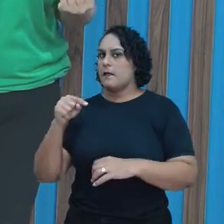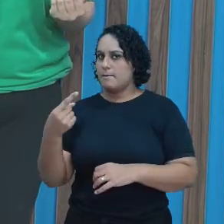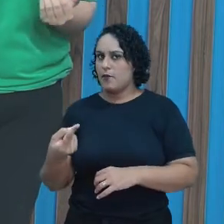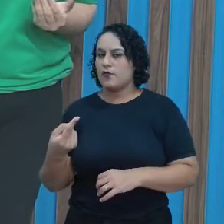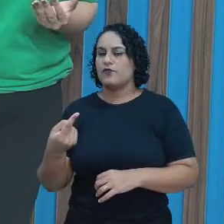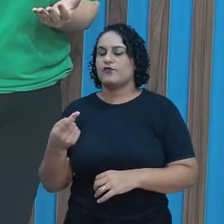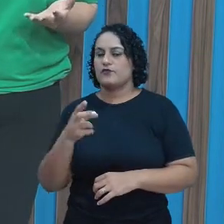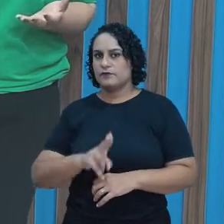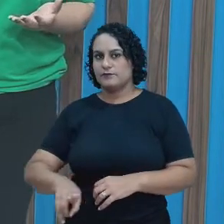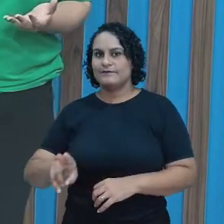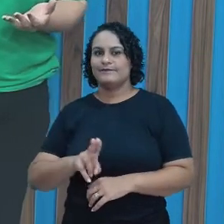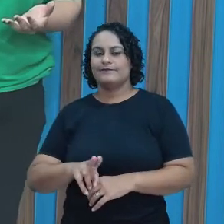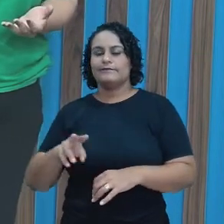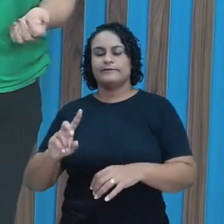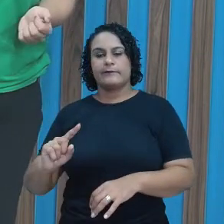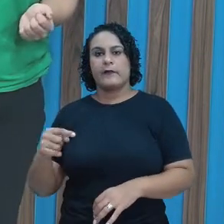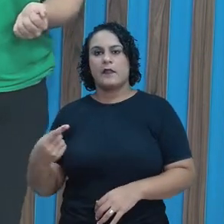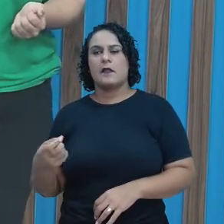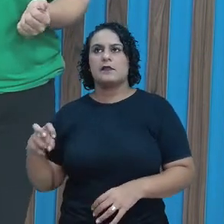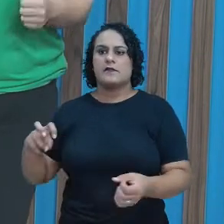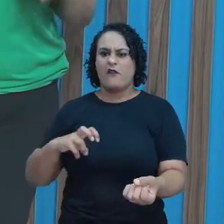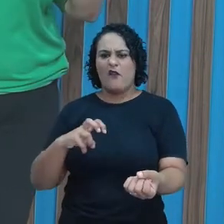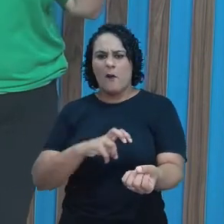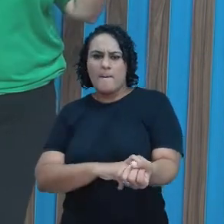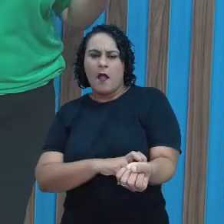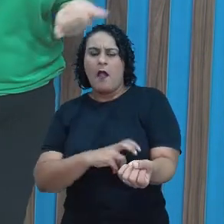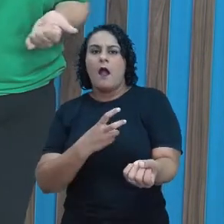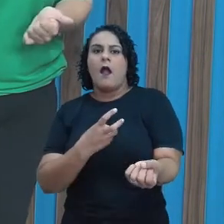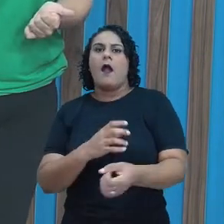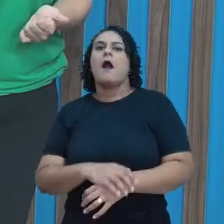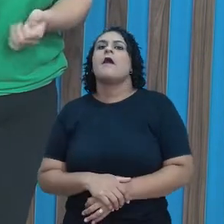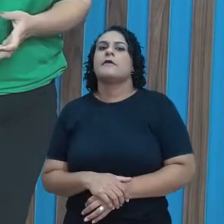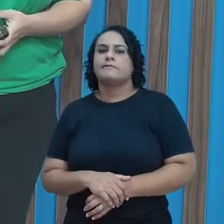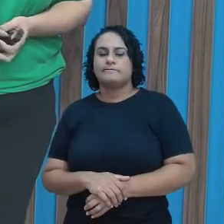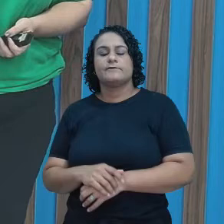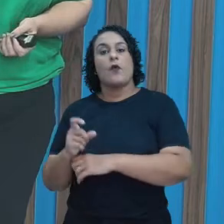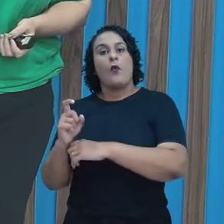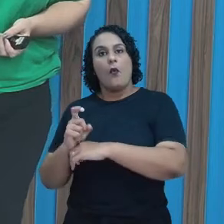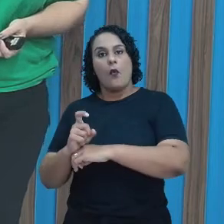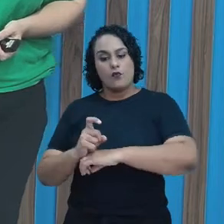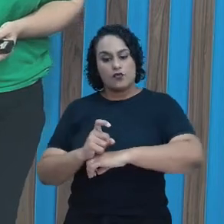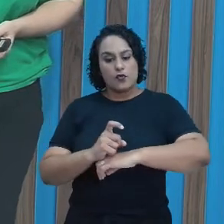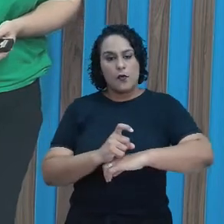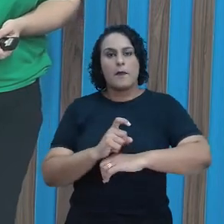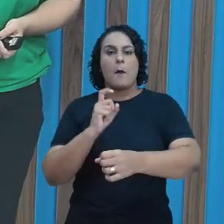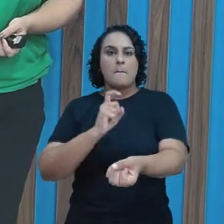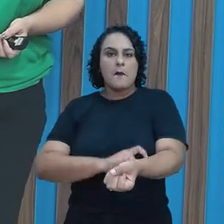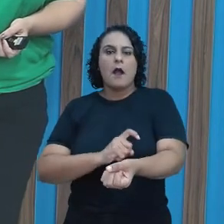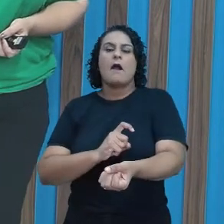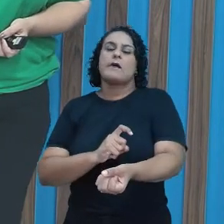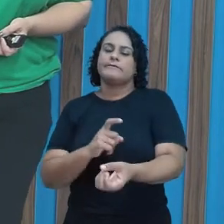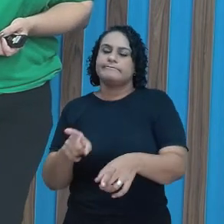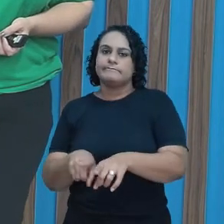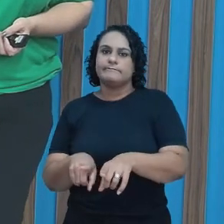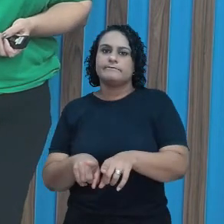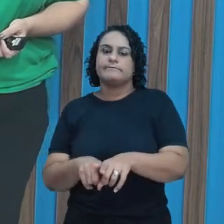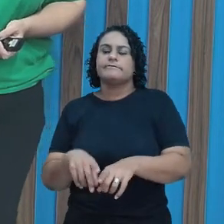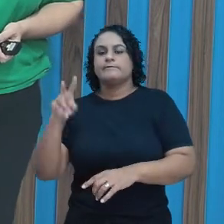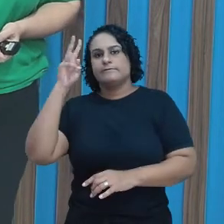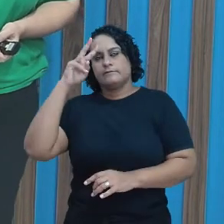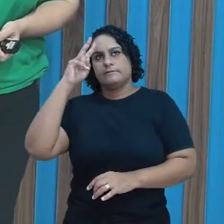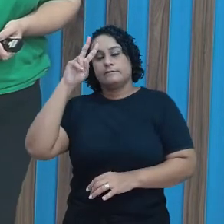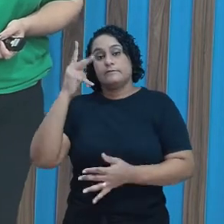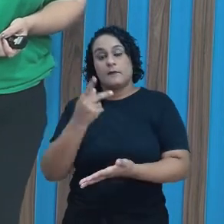né, professora? Foi picado por uma cobra, por um escorpião. Então, é bom também lembrar de quando